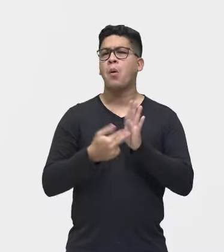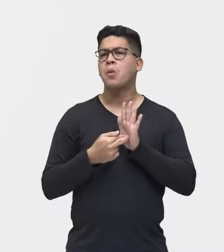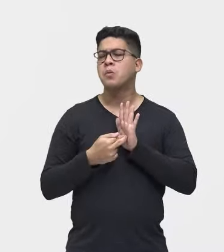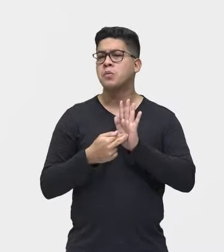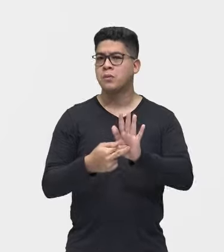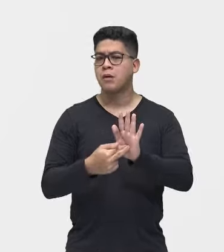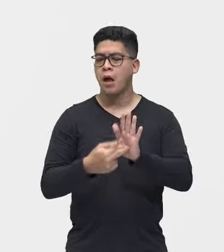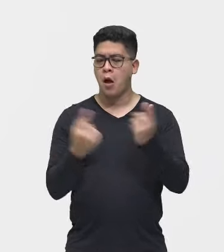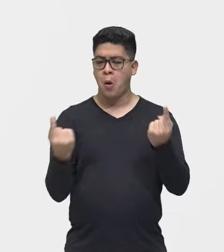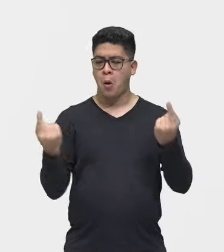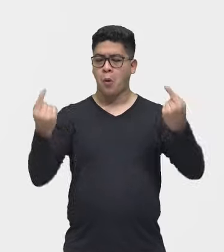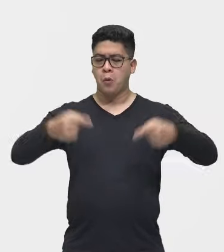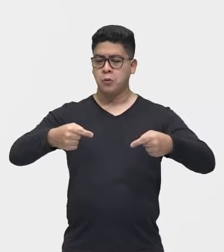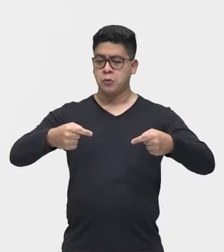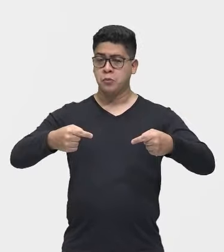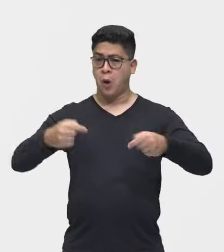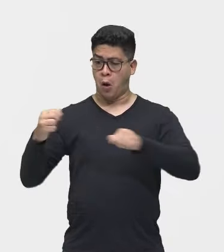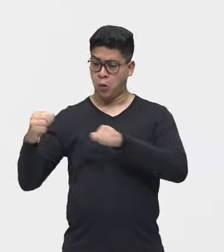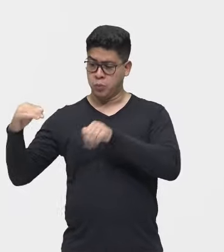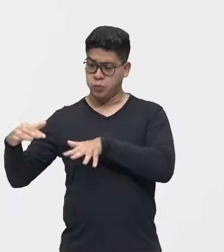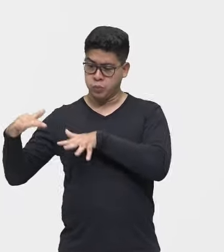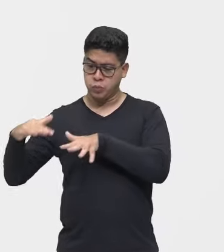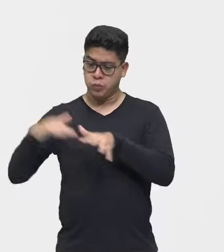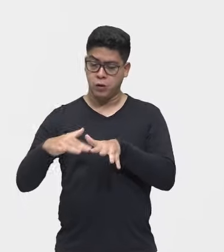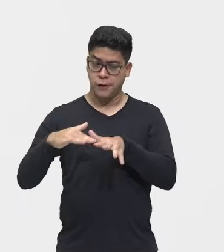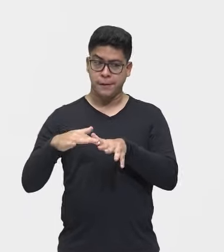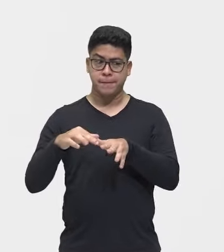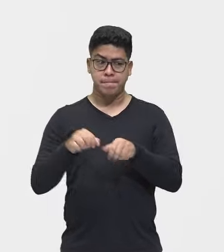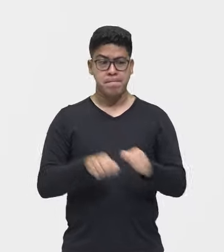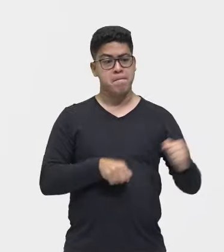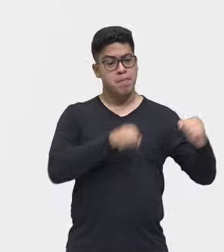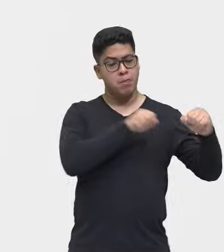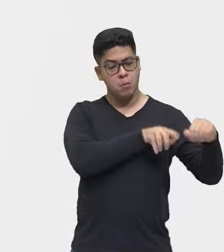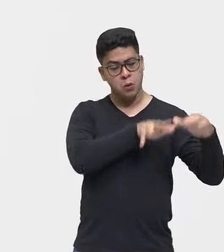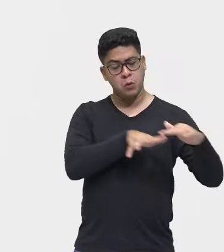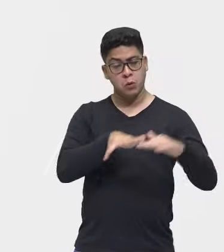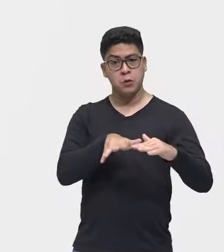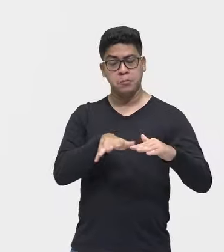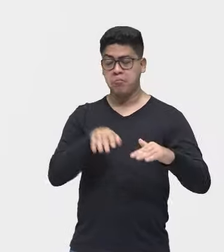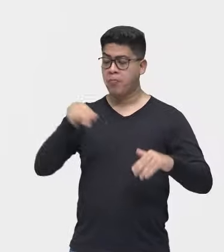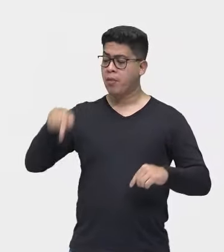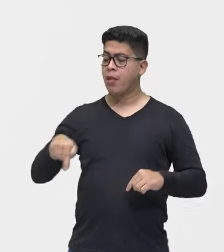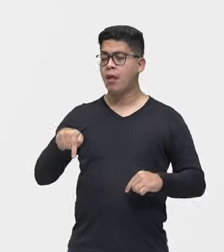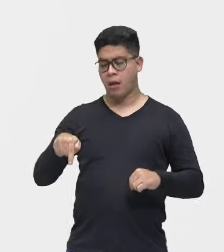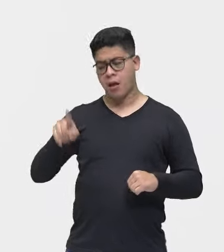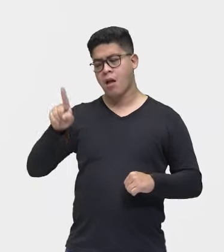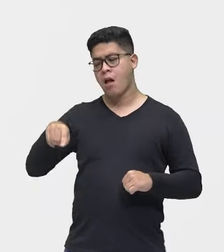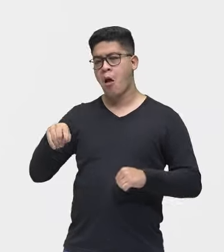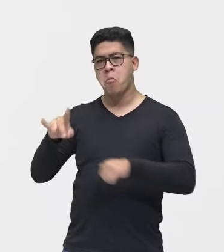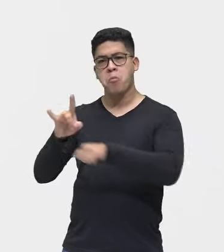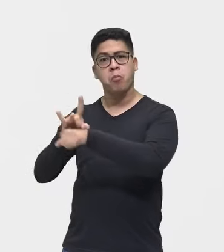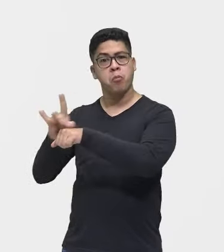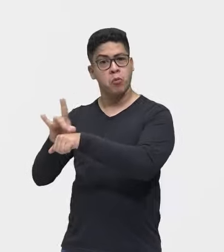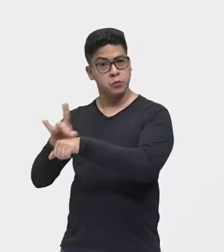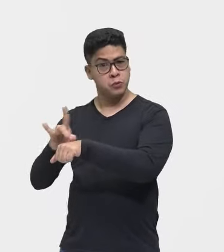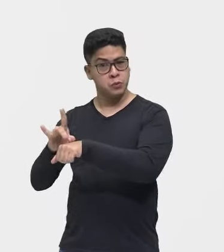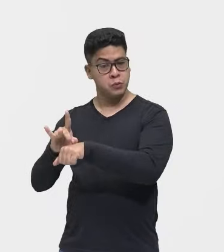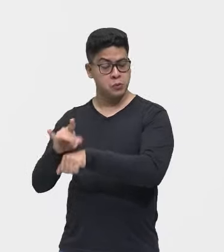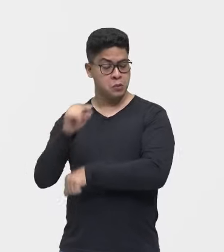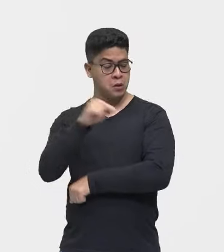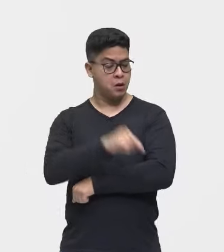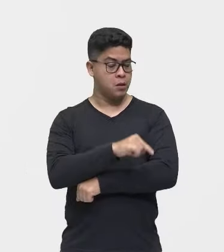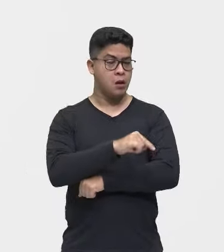entre dois exércitos, um composto por peças brancas ou peças claras, e outros por peças escuras